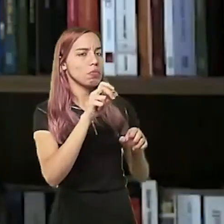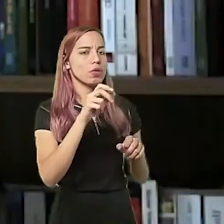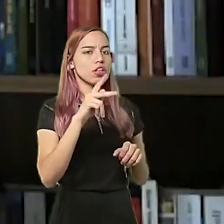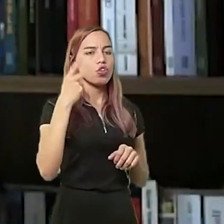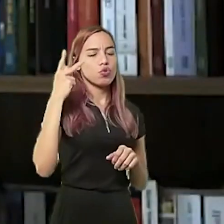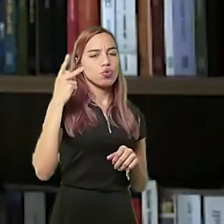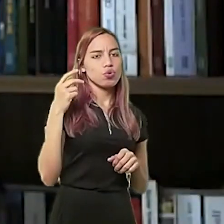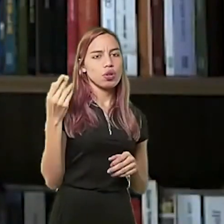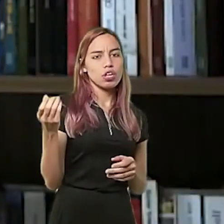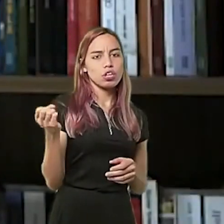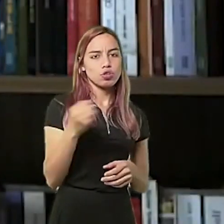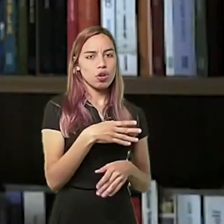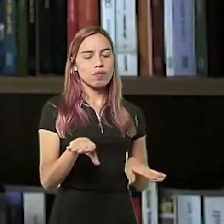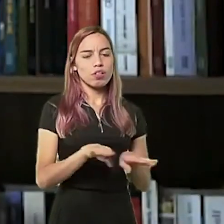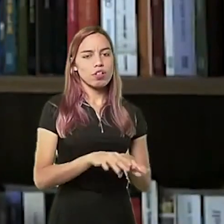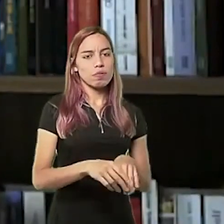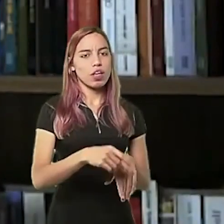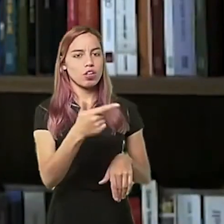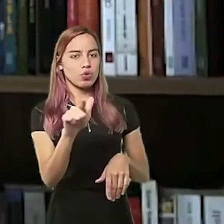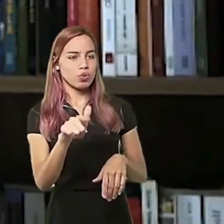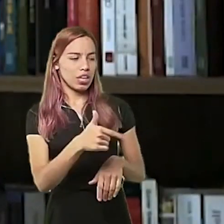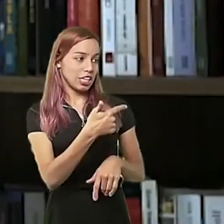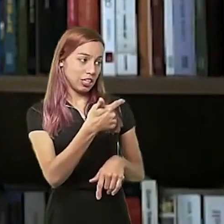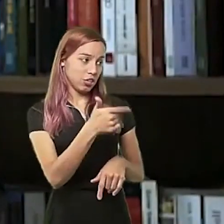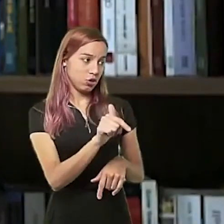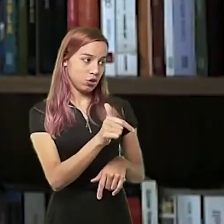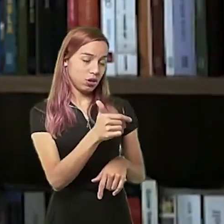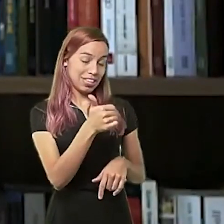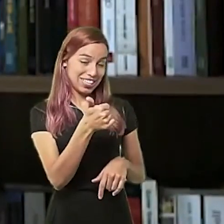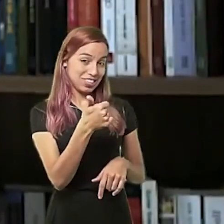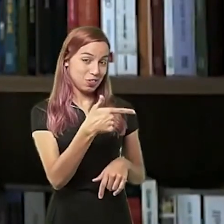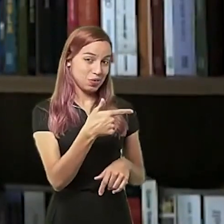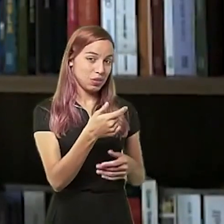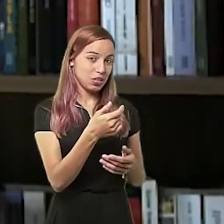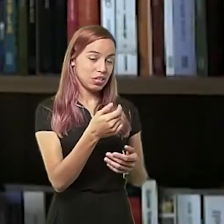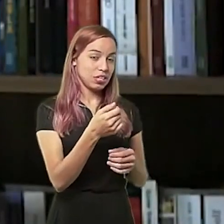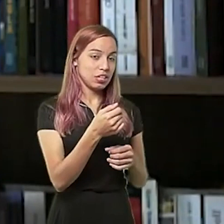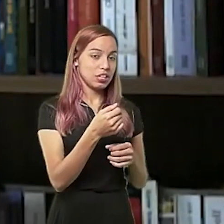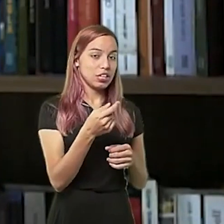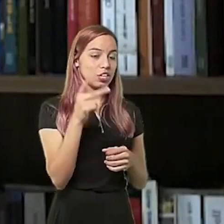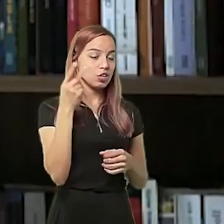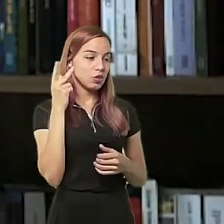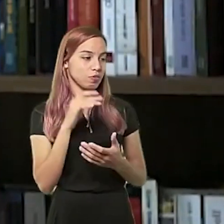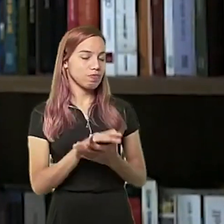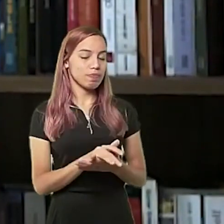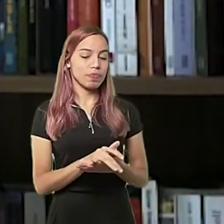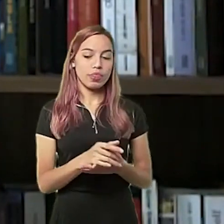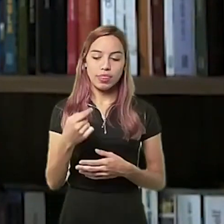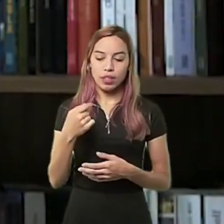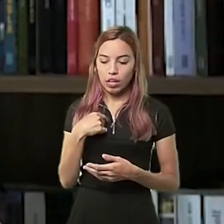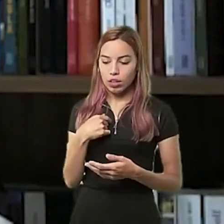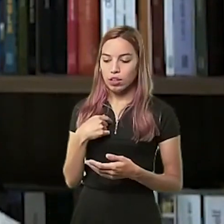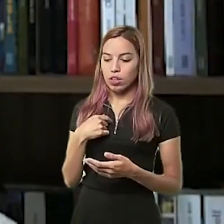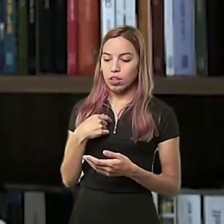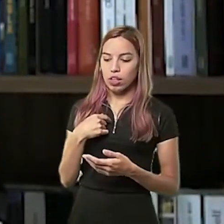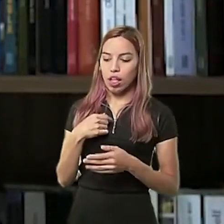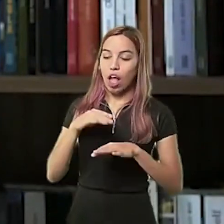Bom, Josane, em Doramal Odisseia, a parte dos contos eu escrevi antes de Torto